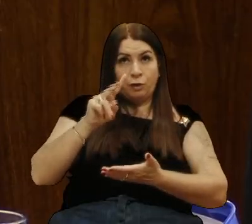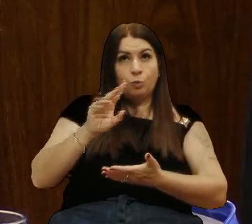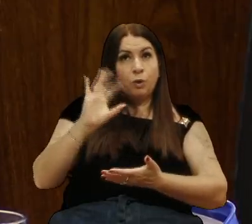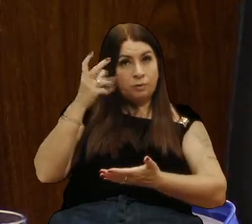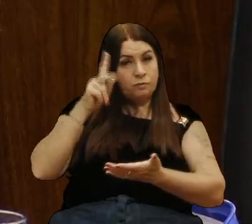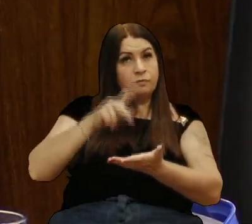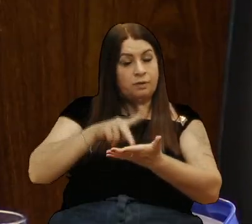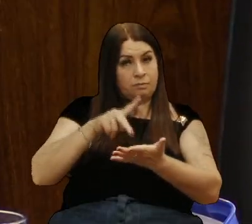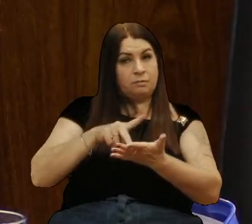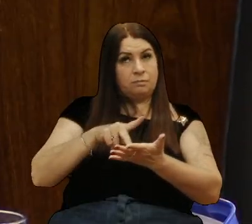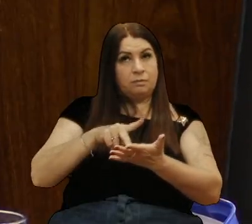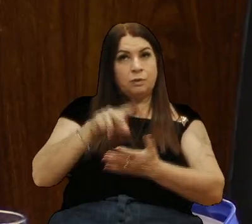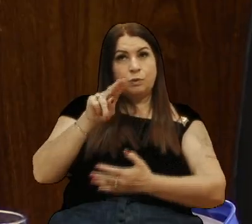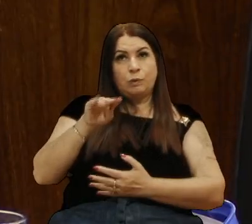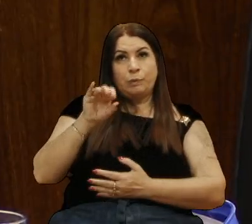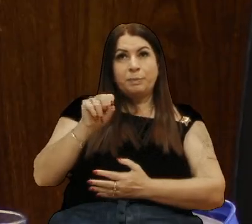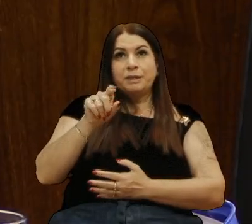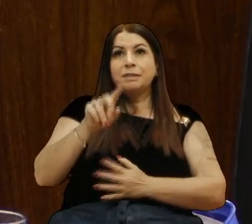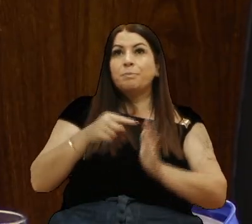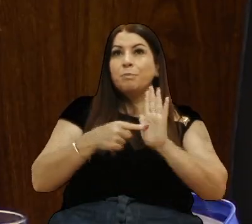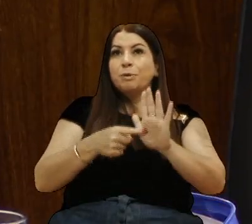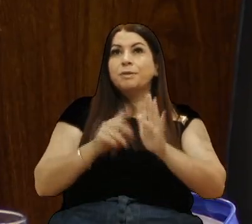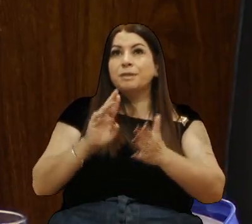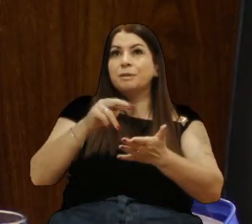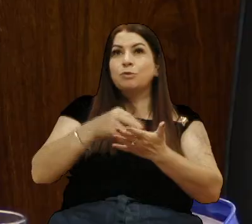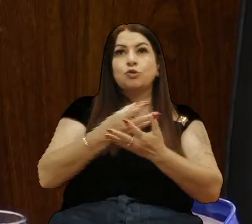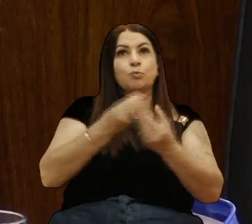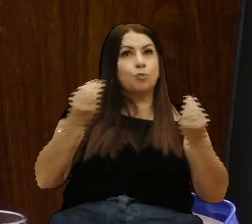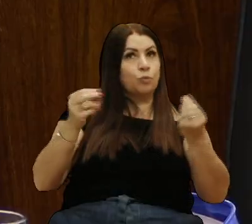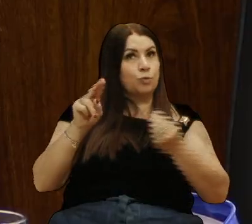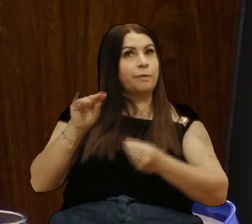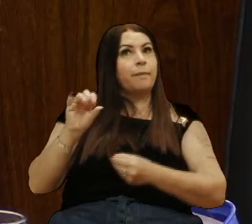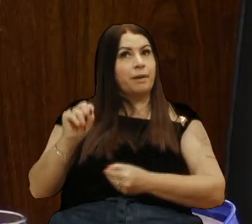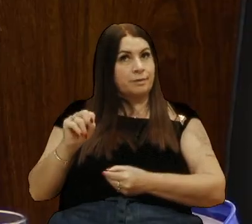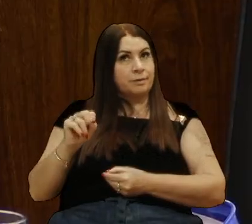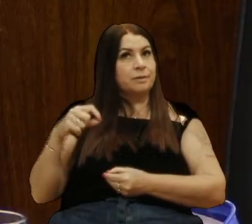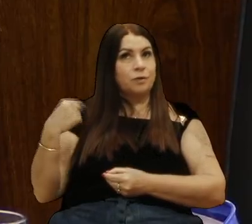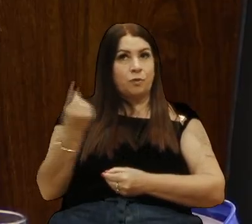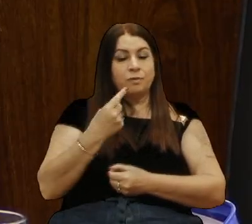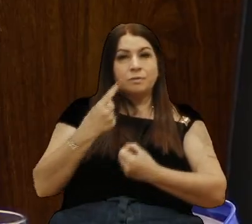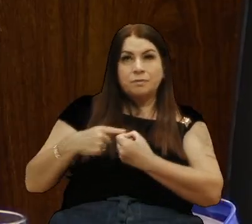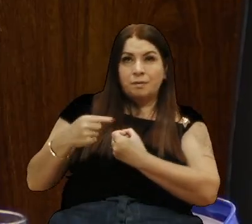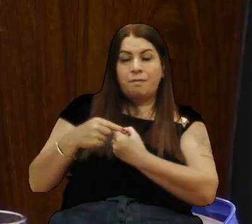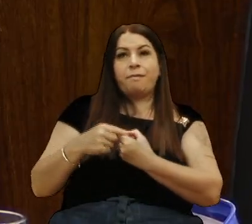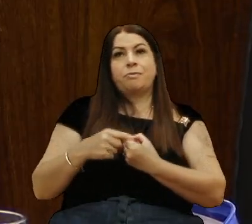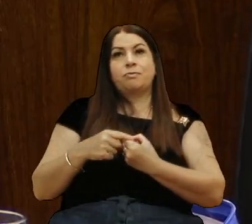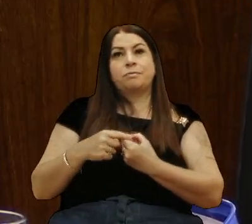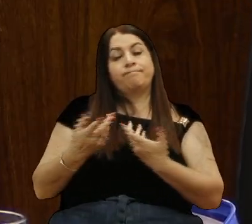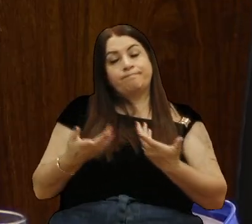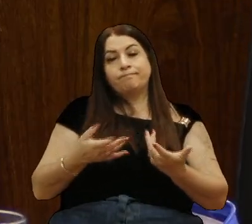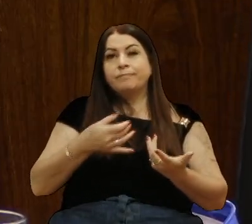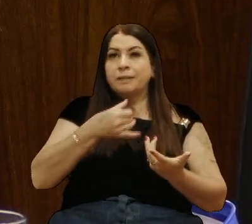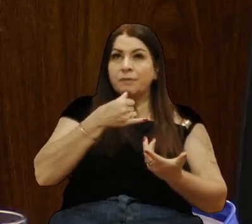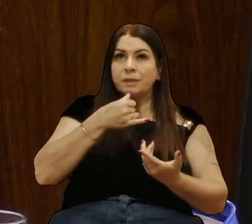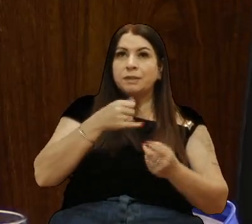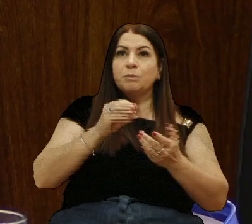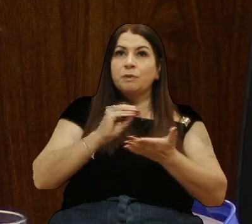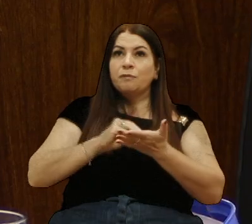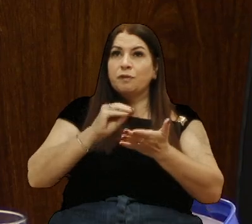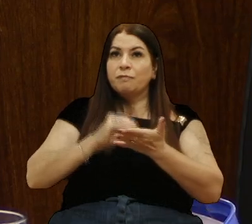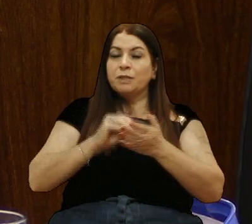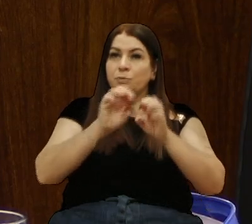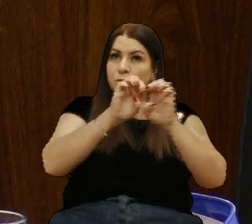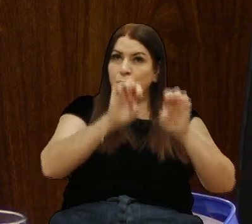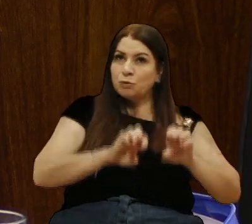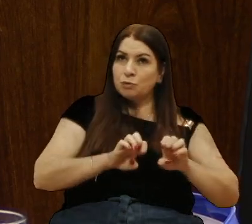fato que essa UBS reflete a realidade de muitas UBSs da nossa cidade, que, infelizmente, além de faltar uma